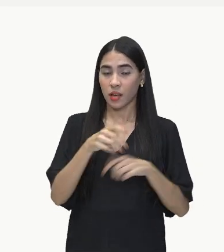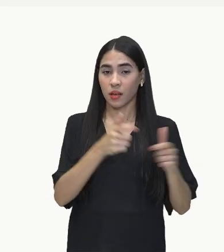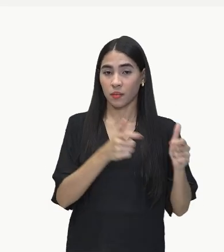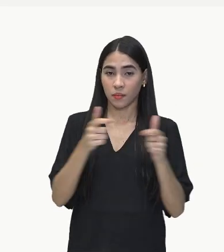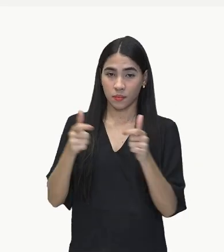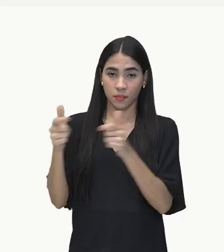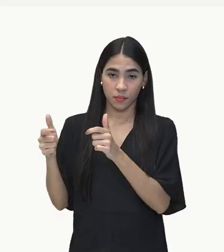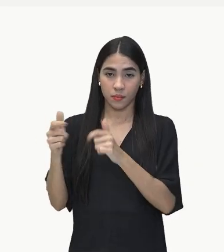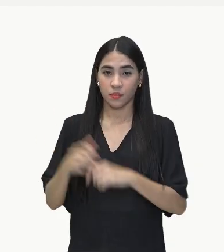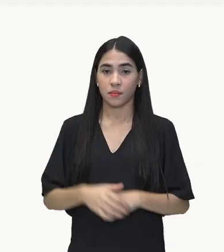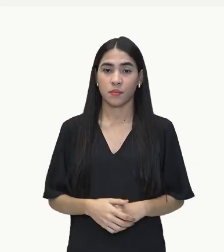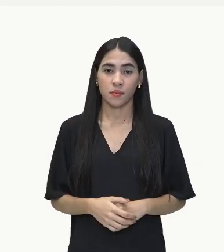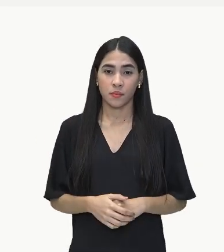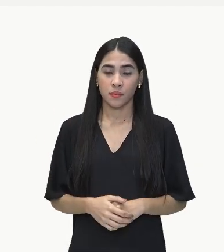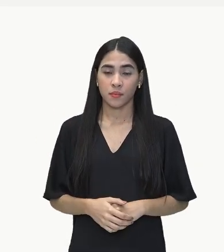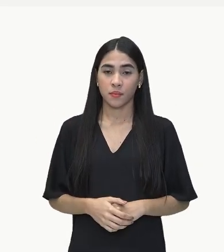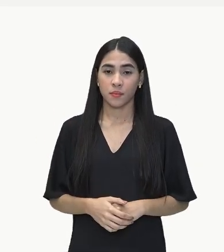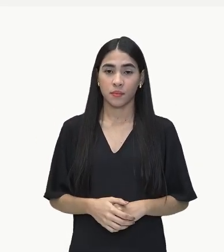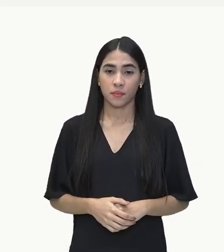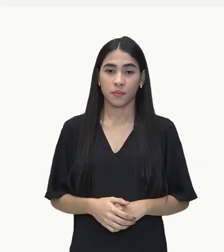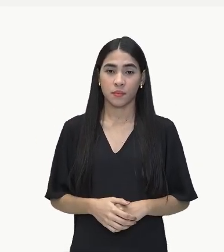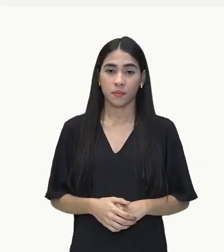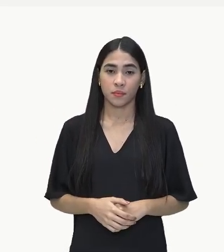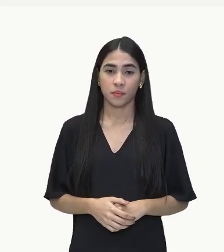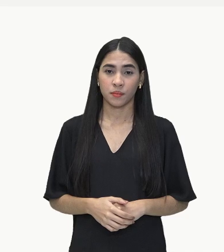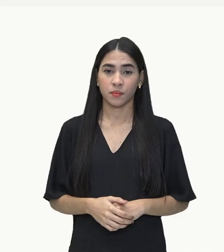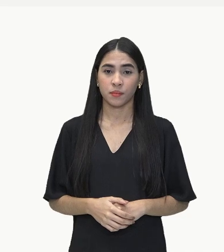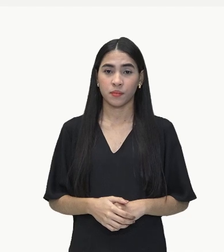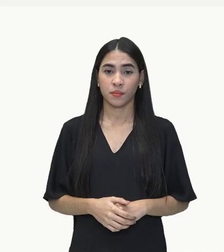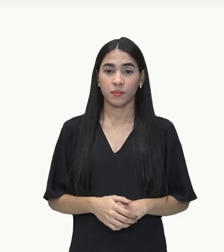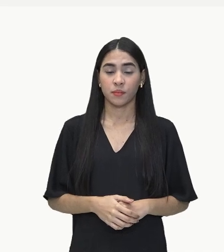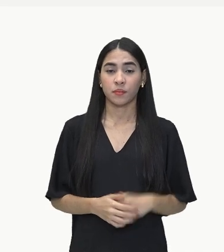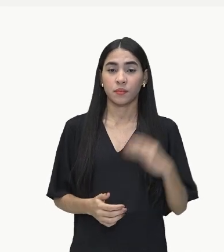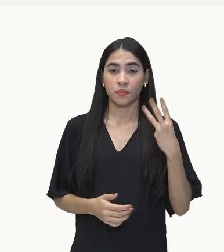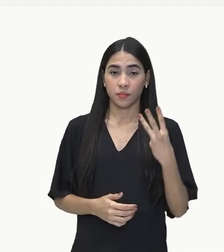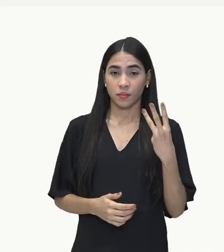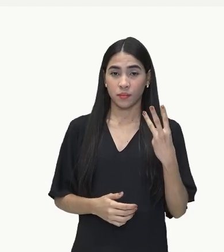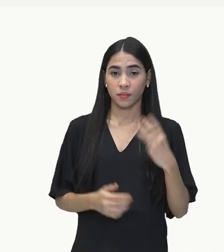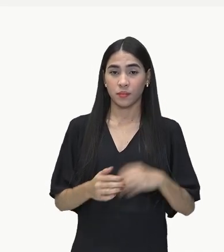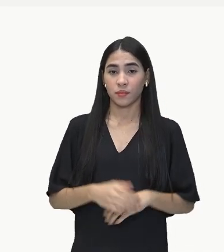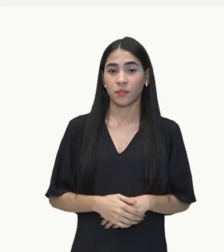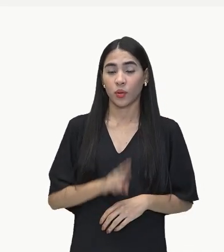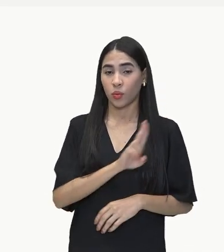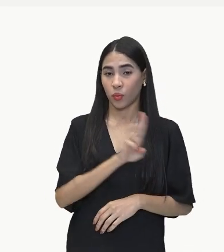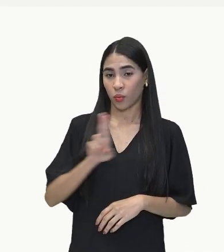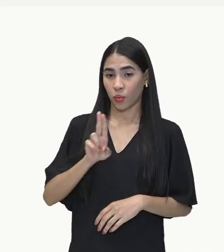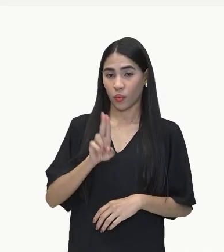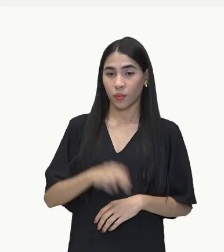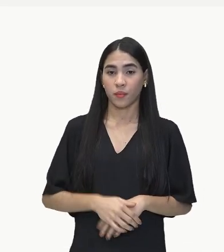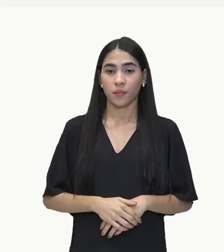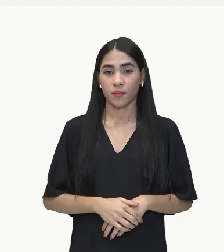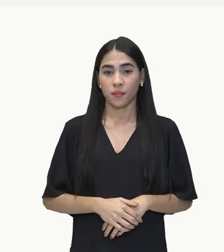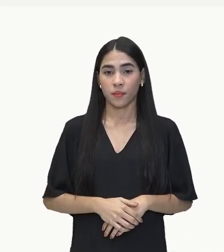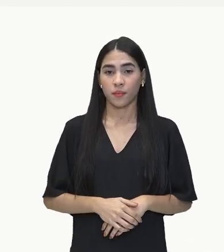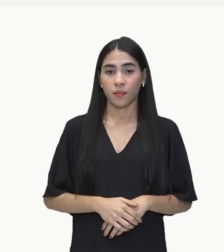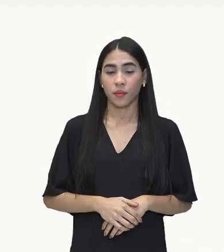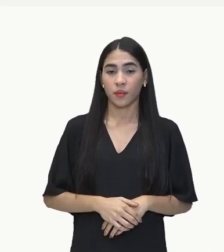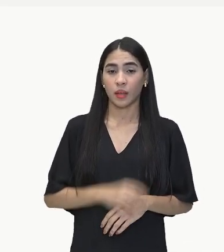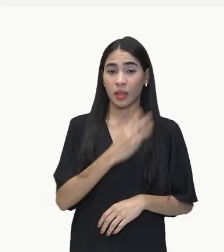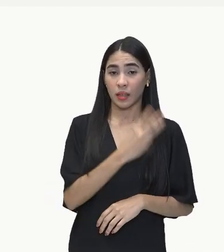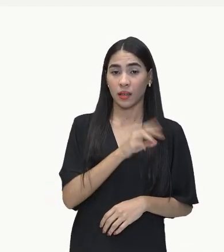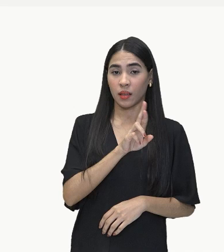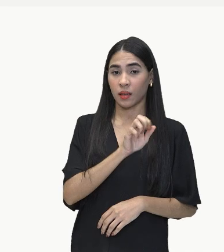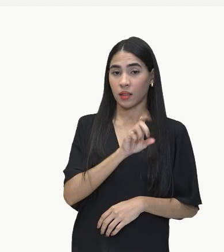posição desse radical, que é 3. Nome desse radical aqui, gente,